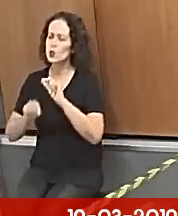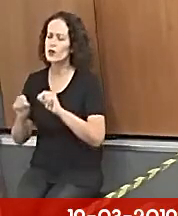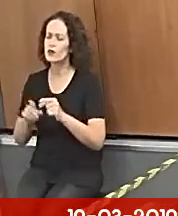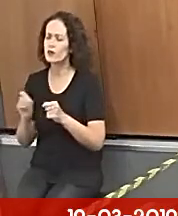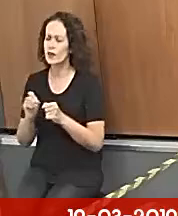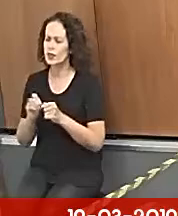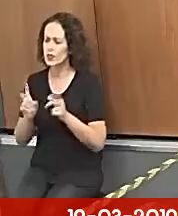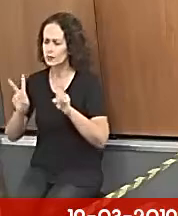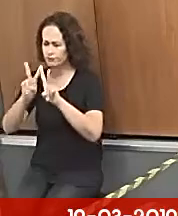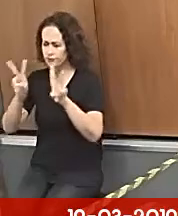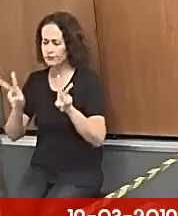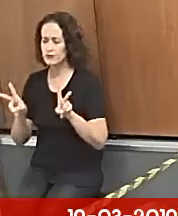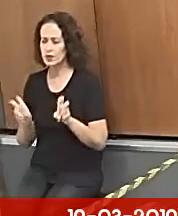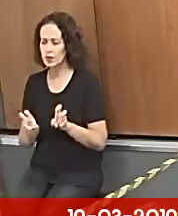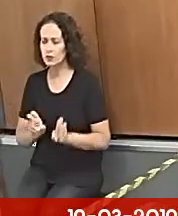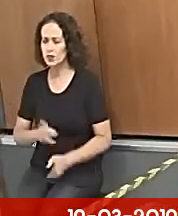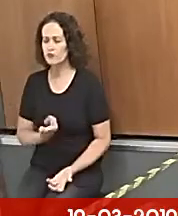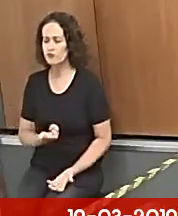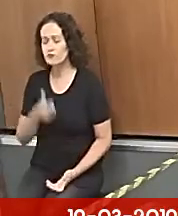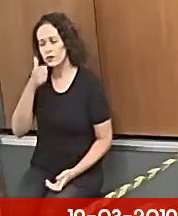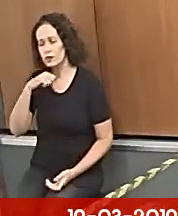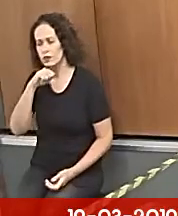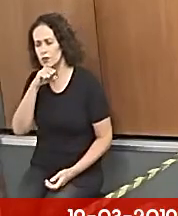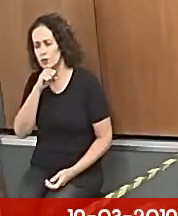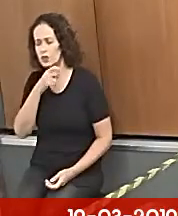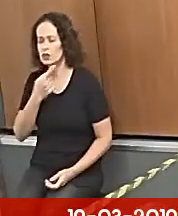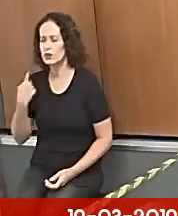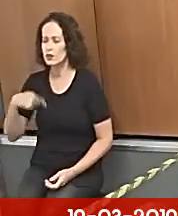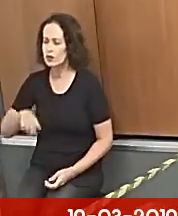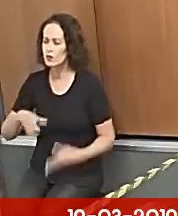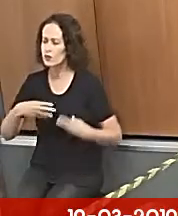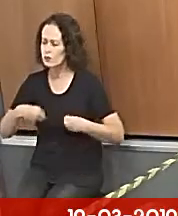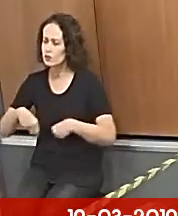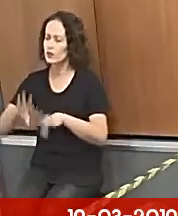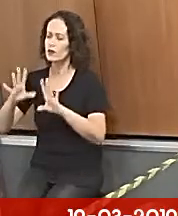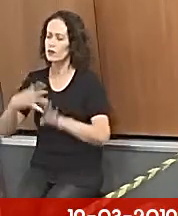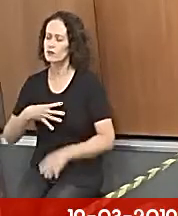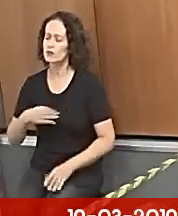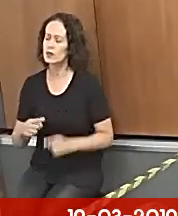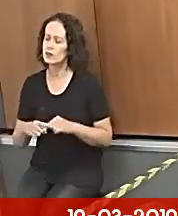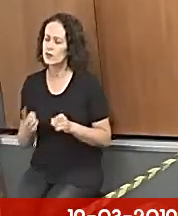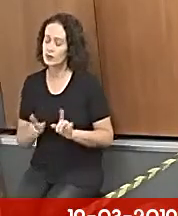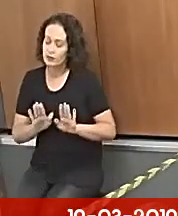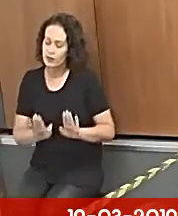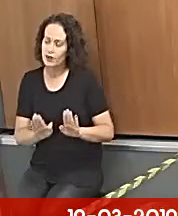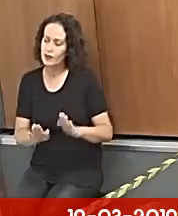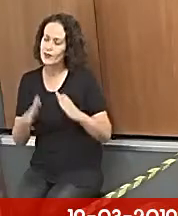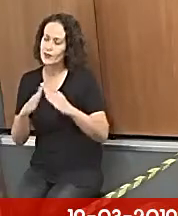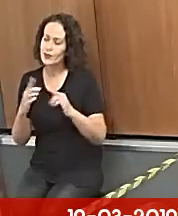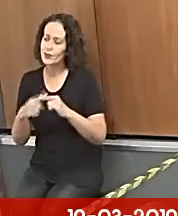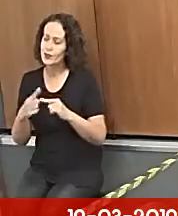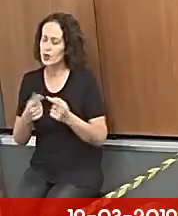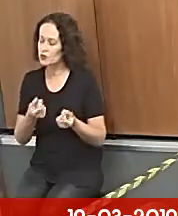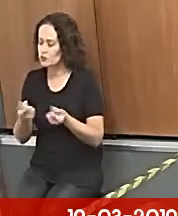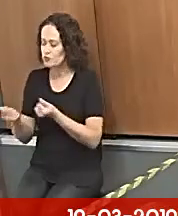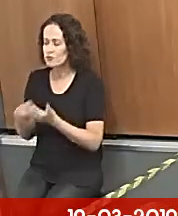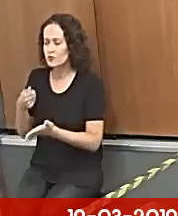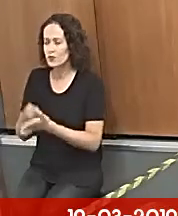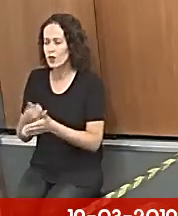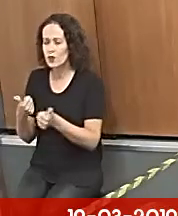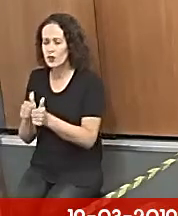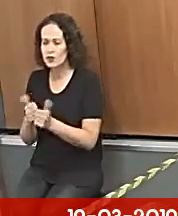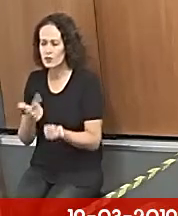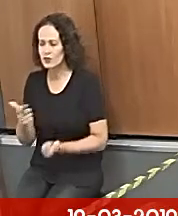seus filhos e ficava ali sem interatividade que não podiam retornar porque não tinham dinheiro para pagar quatro ônibus então a gente acompanha de perto essa